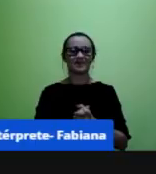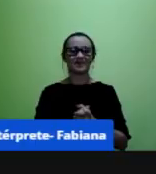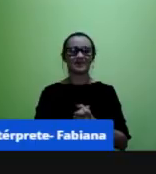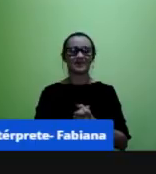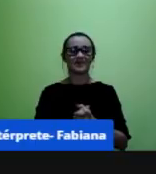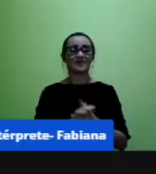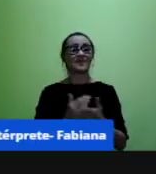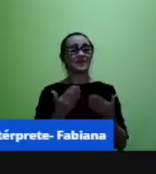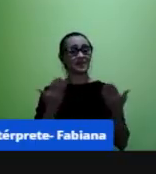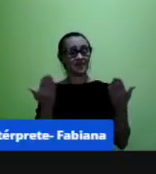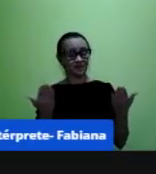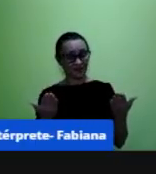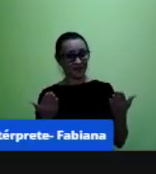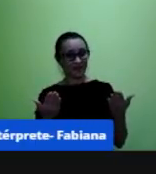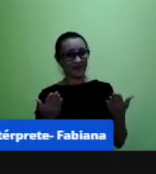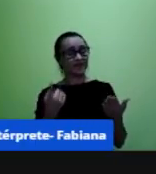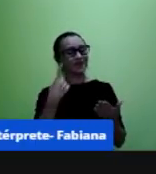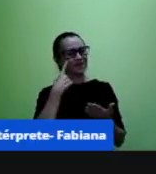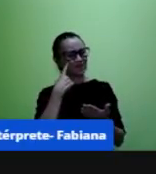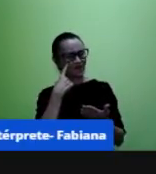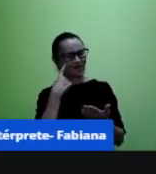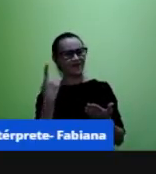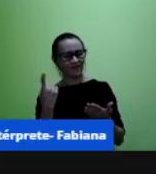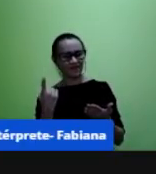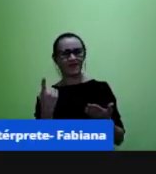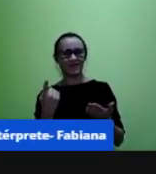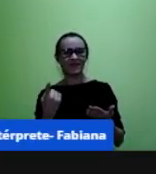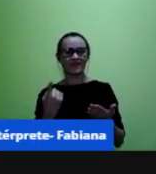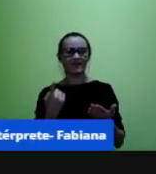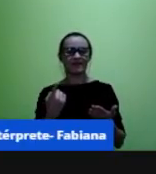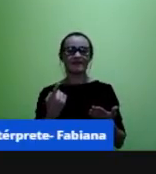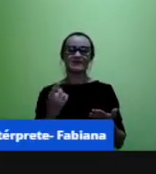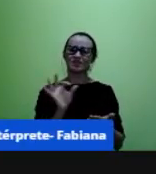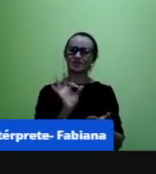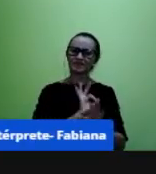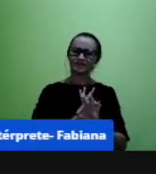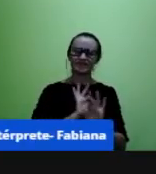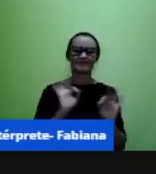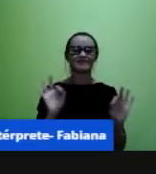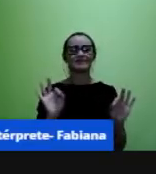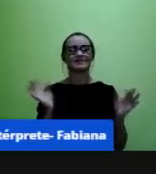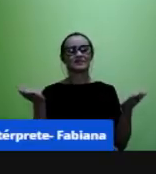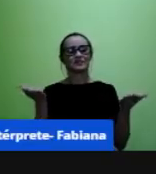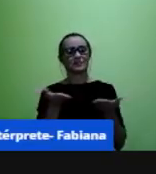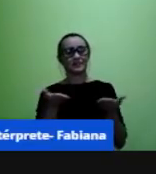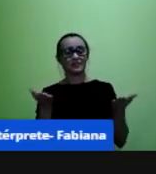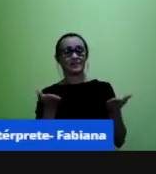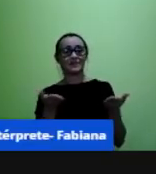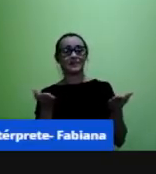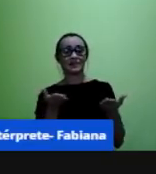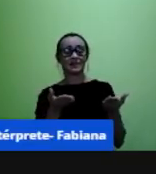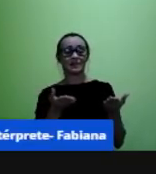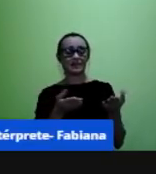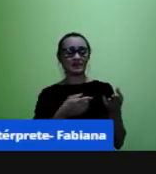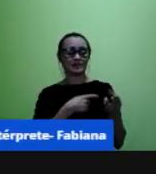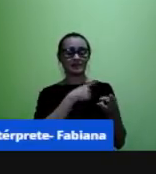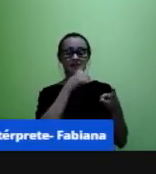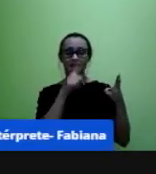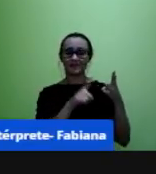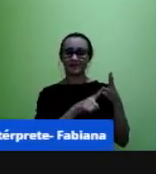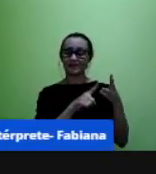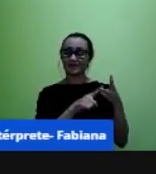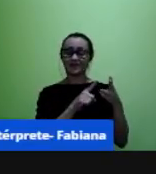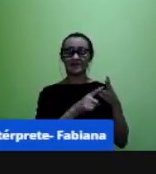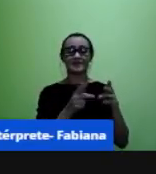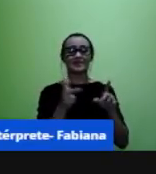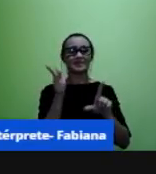Olha que interessante, né? Muito interessante mesmo. E agora nós vamos para o terceiro vídeo, que